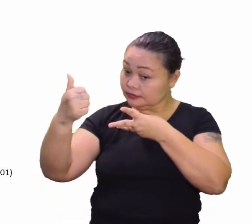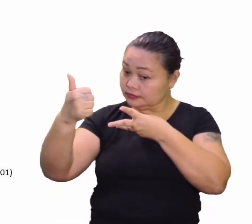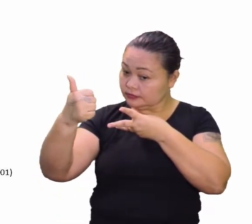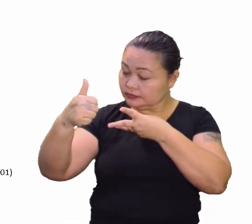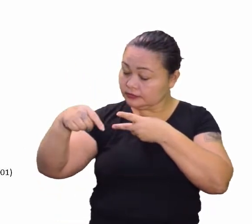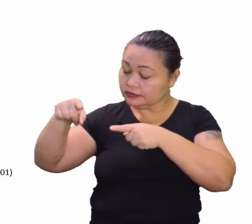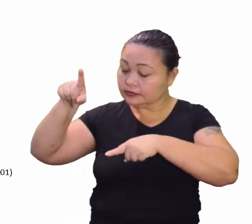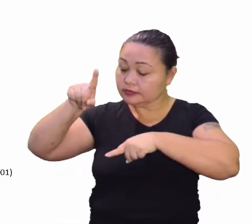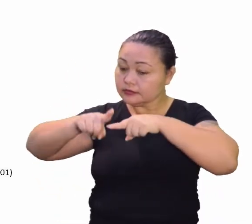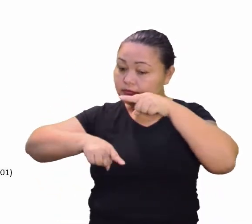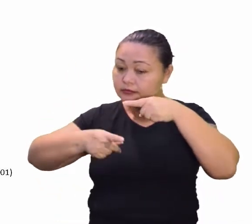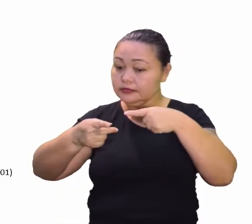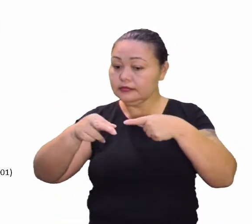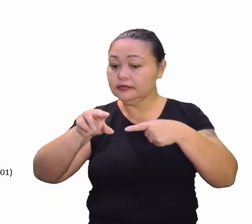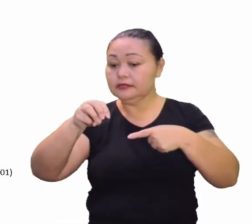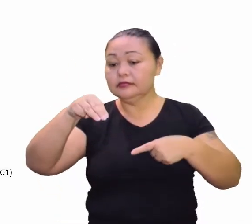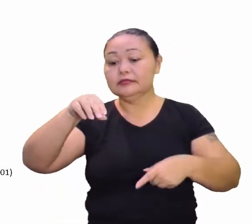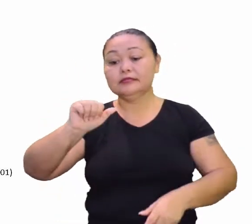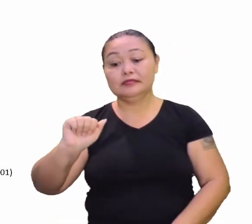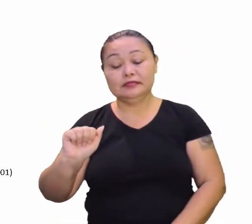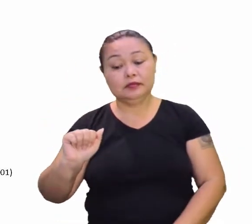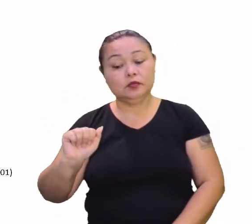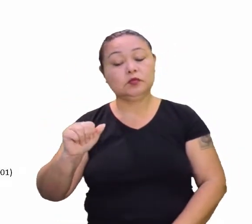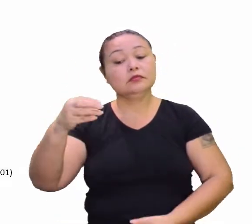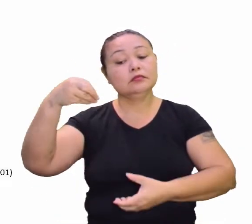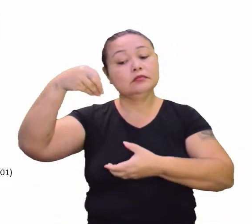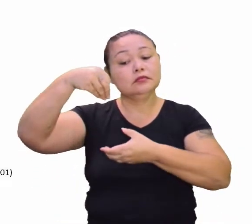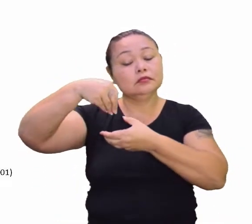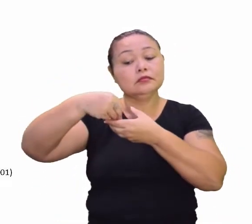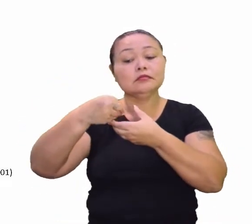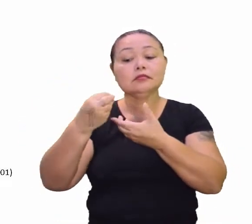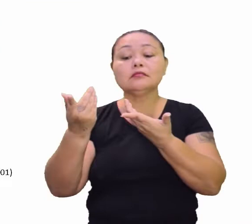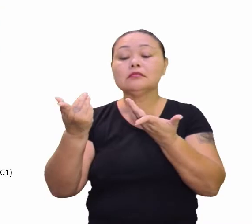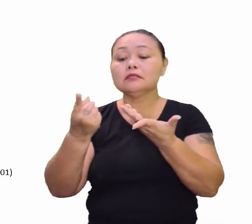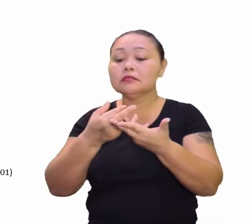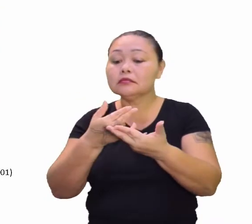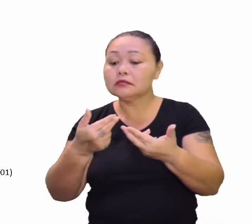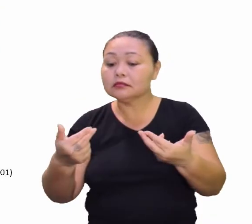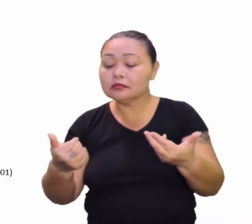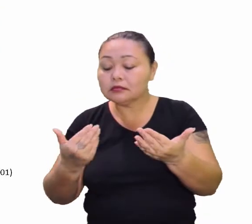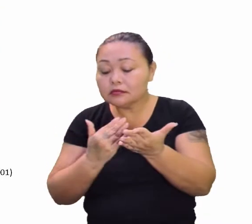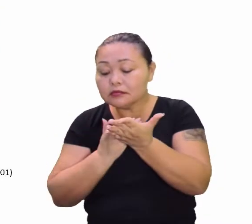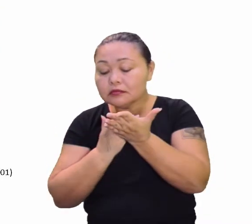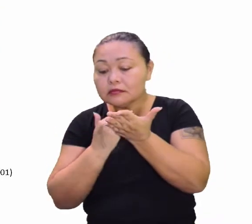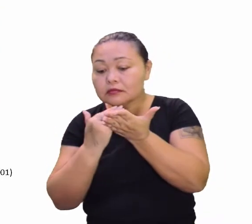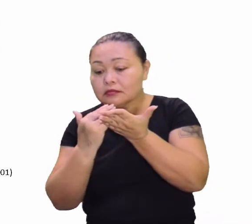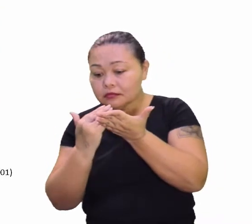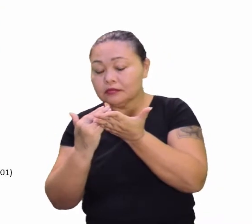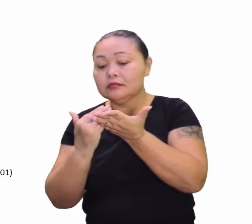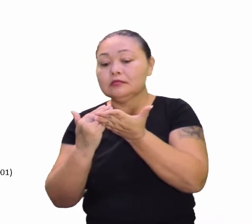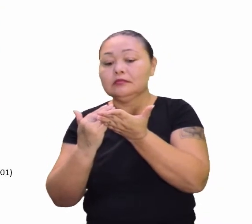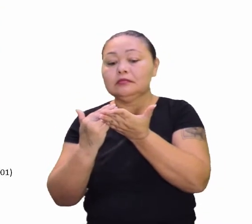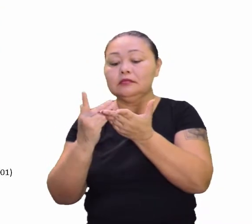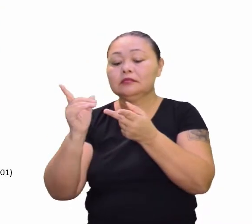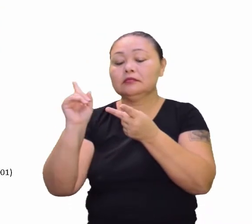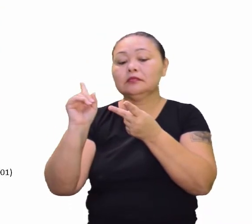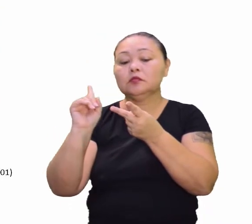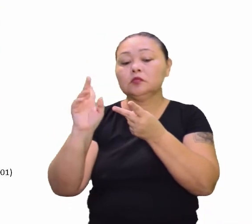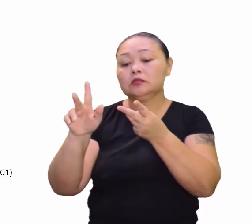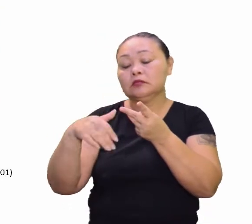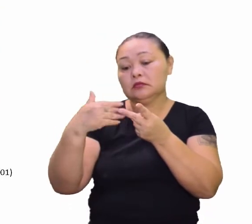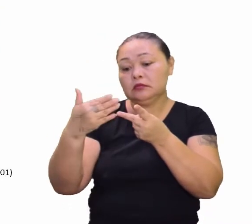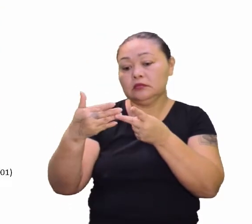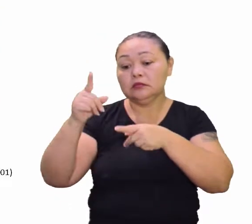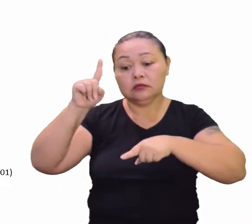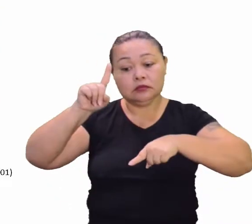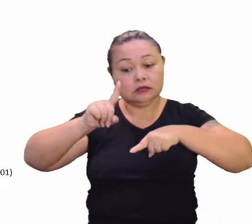é a matéria-prima no estado bruto, excelente. ou pouco beneficiada. Muito bem. Quando